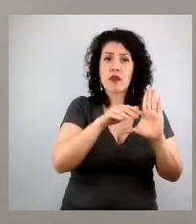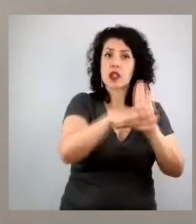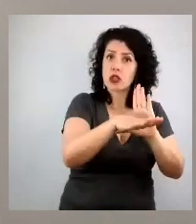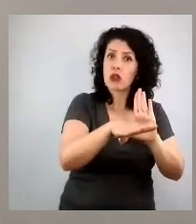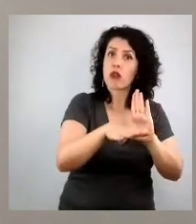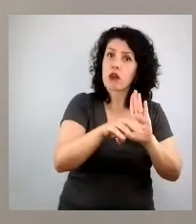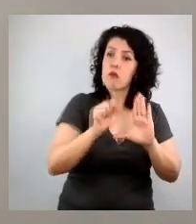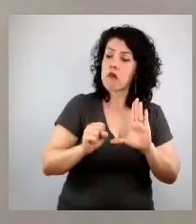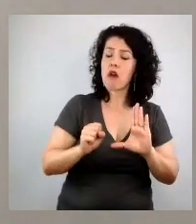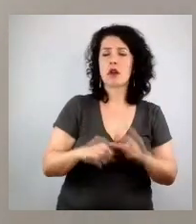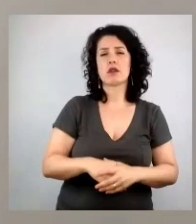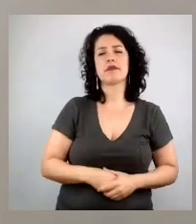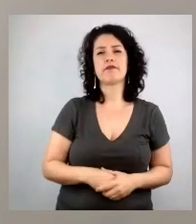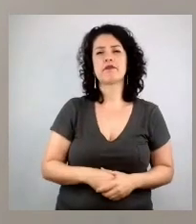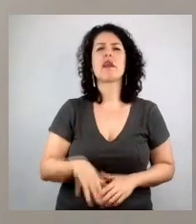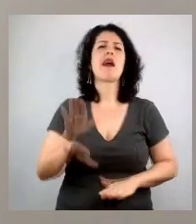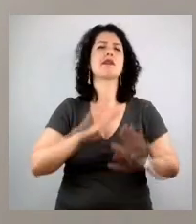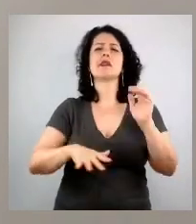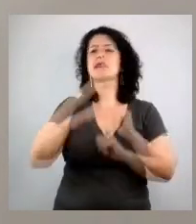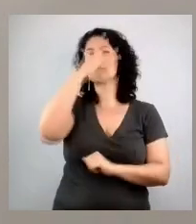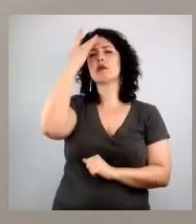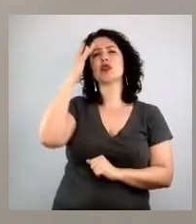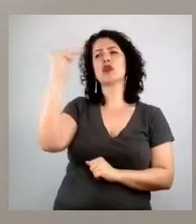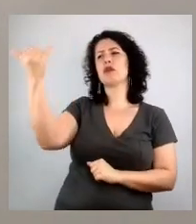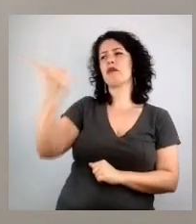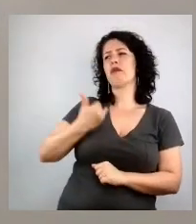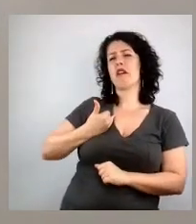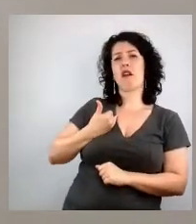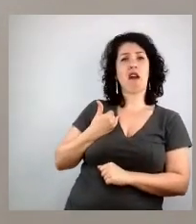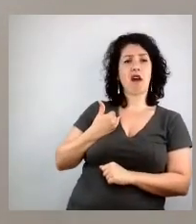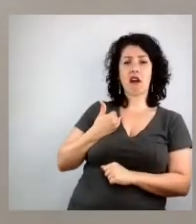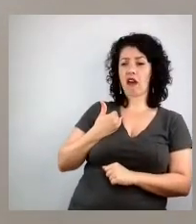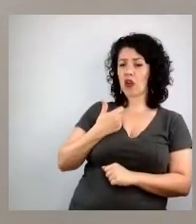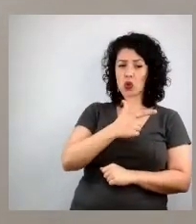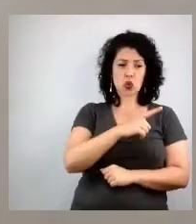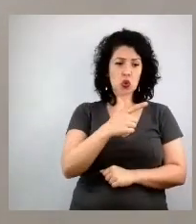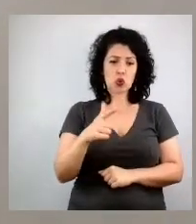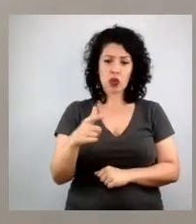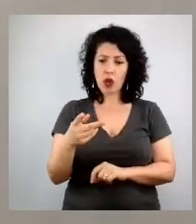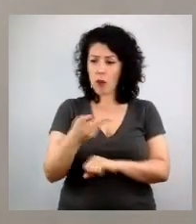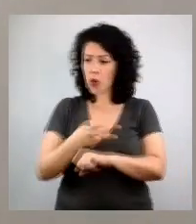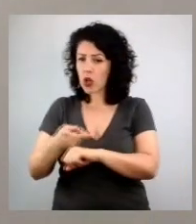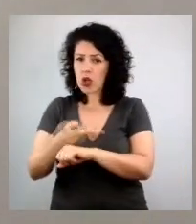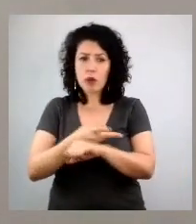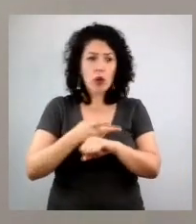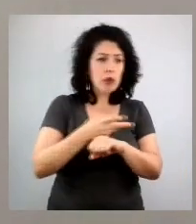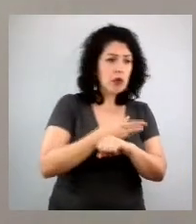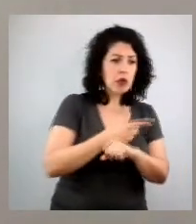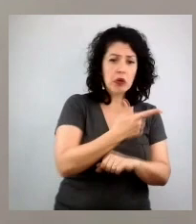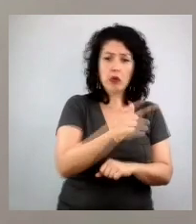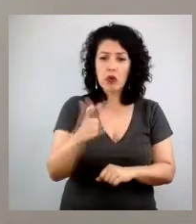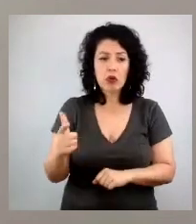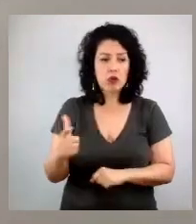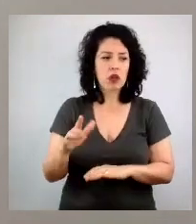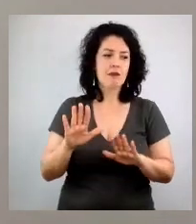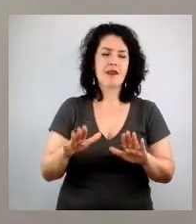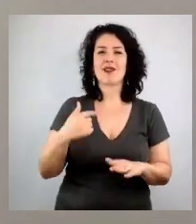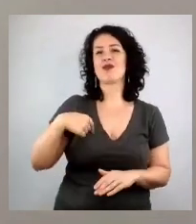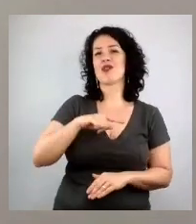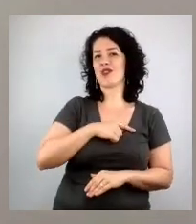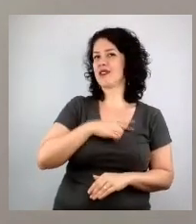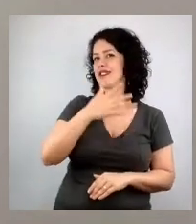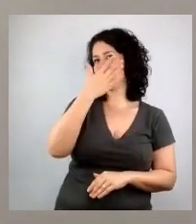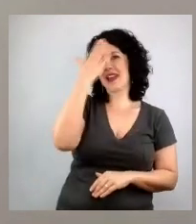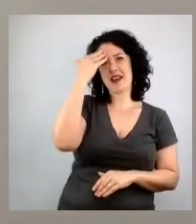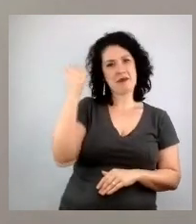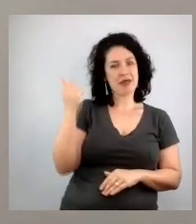Mas não tem. Eu estou procurando e não achei. E a gente sabe que isso não é verdade. Então, assim, o meu papel, além de